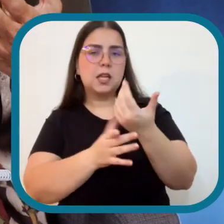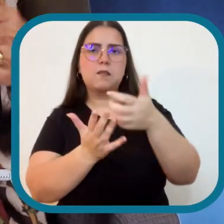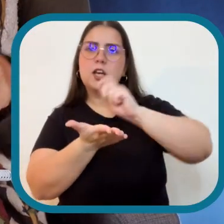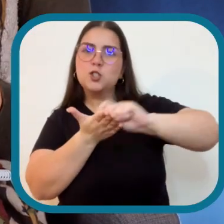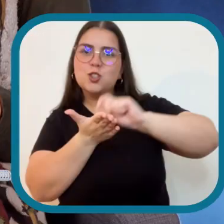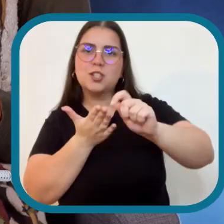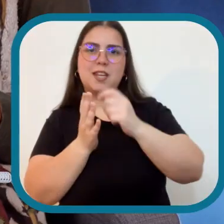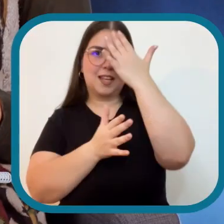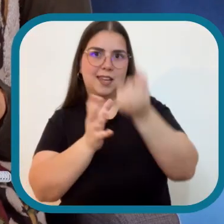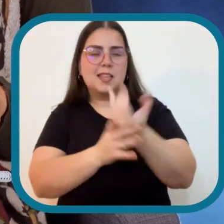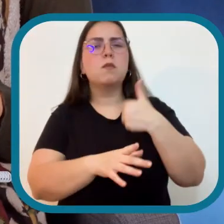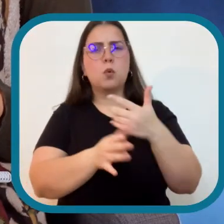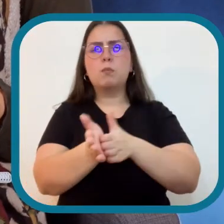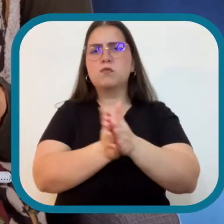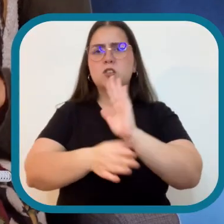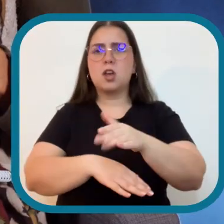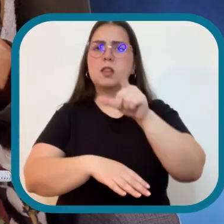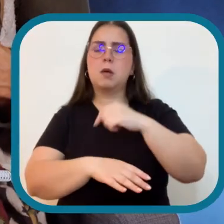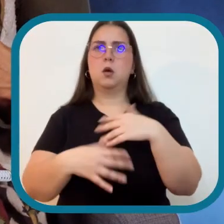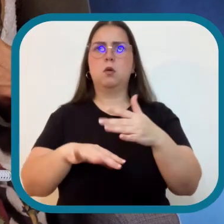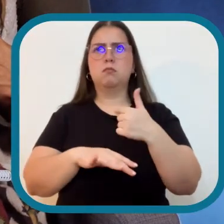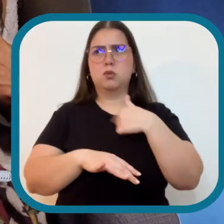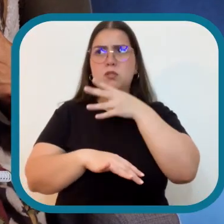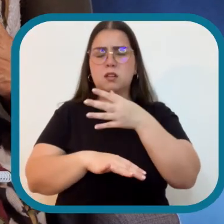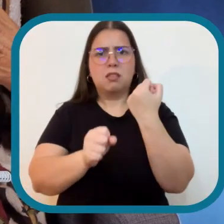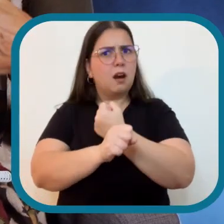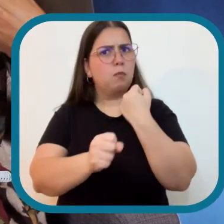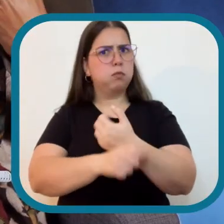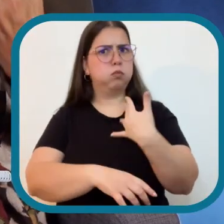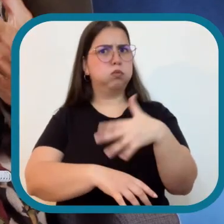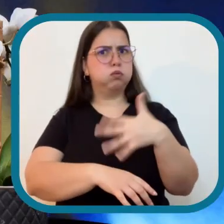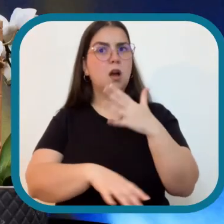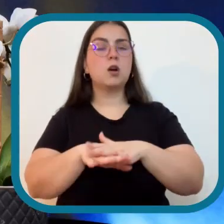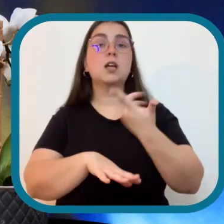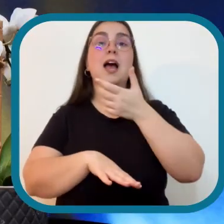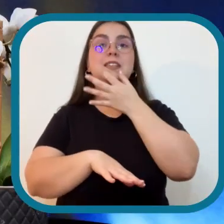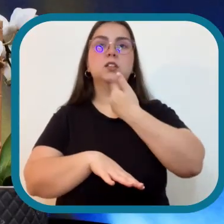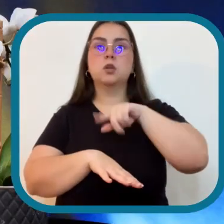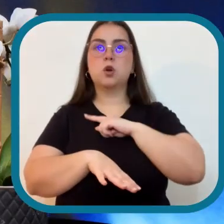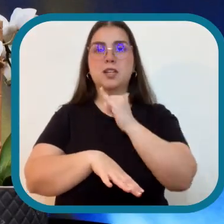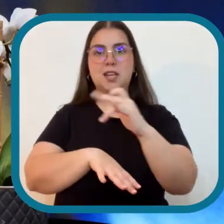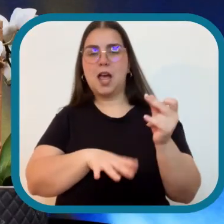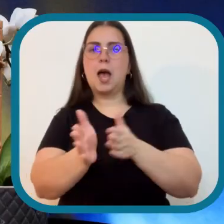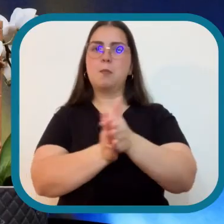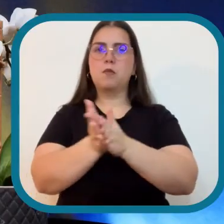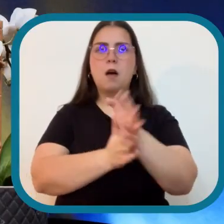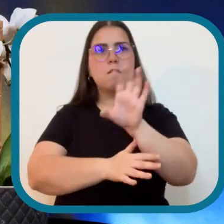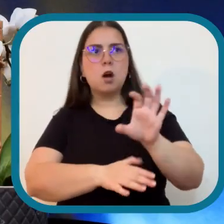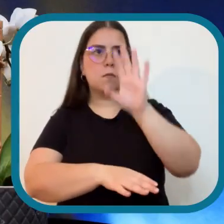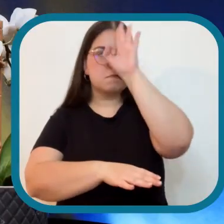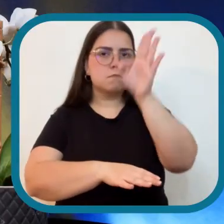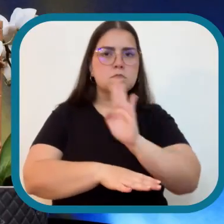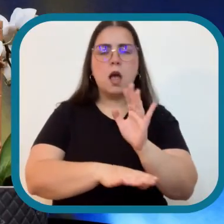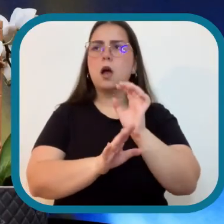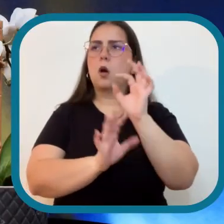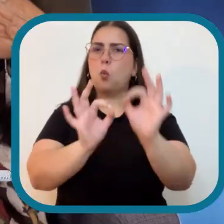de escrita criativa, e devo dizer que até dá muito trabalho. Quando nós usamos a inteligência artificial de uma forma consciente, de uma